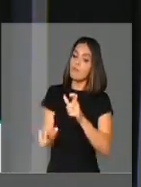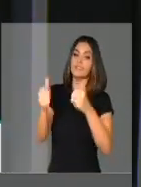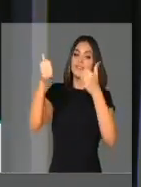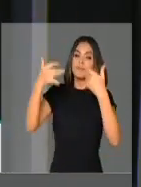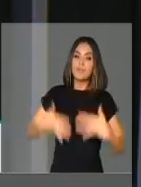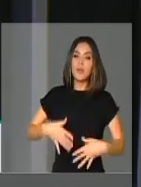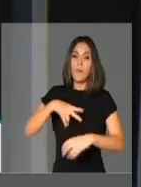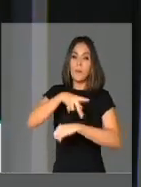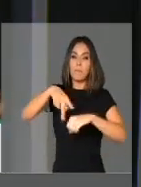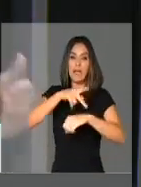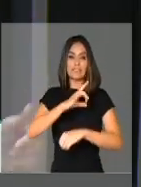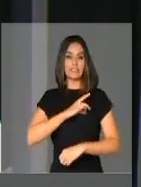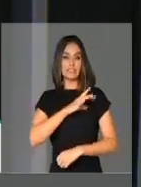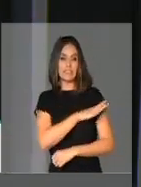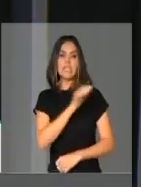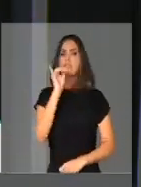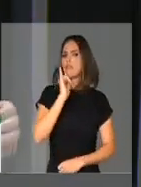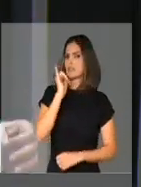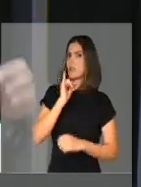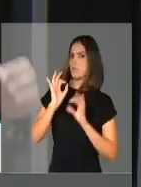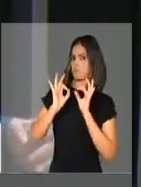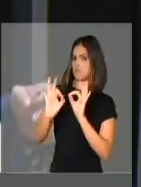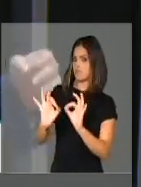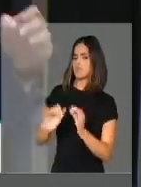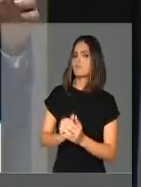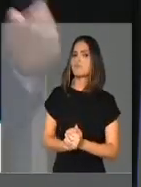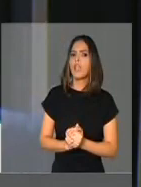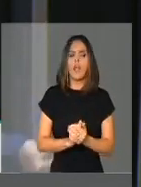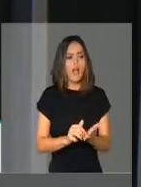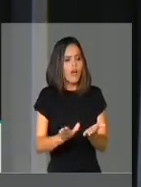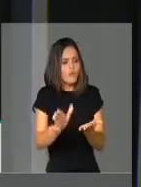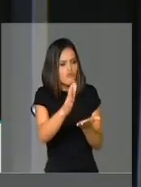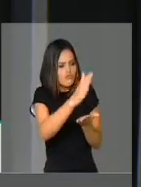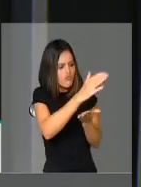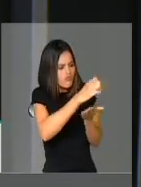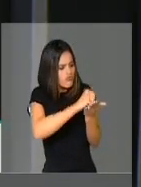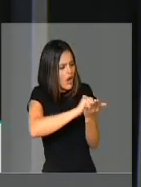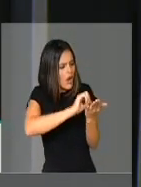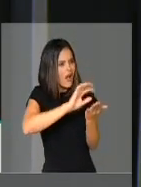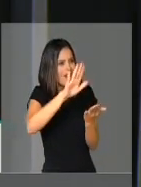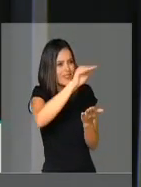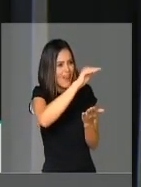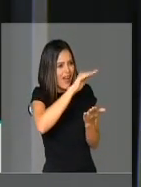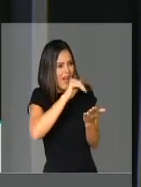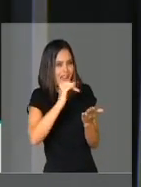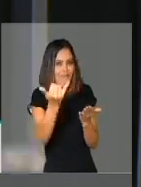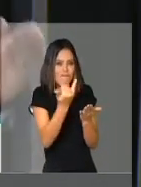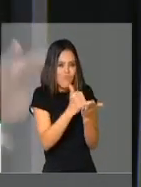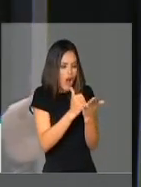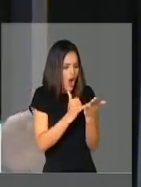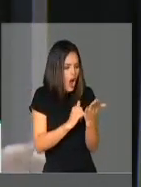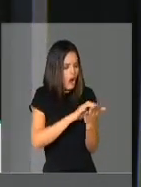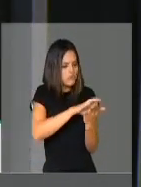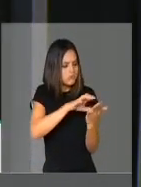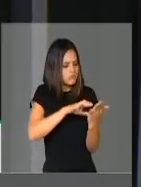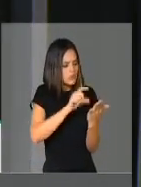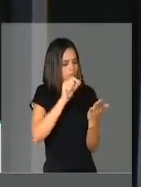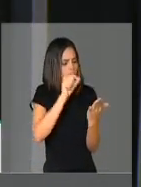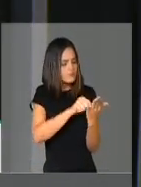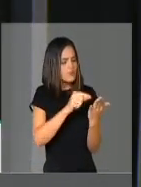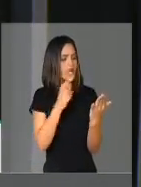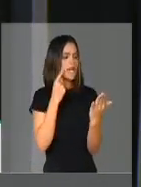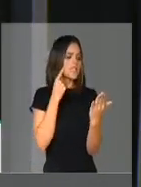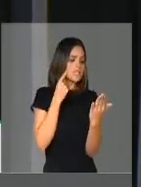Chile. Nós recolhemos dados oficiais e chegamos à